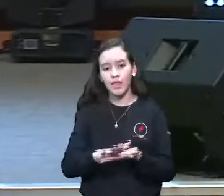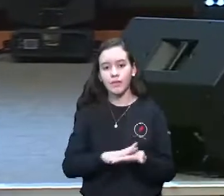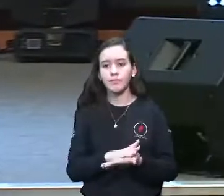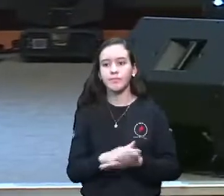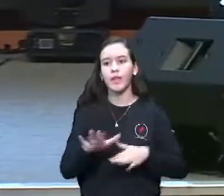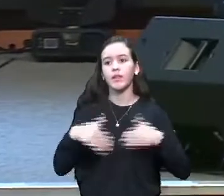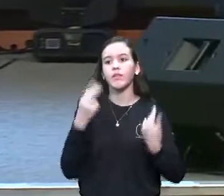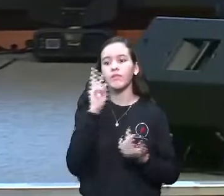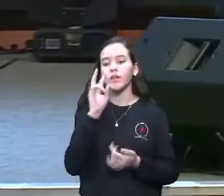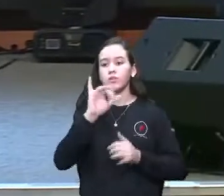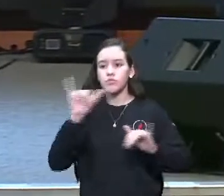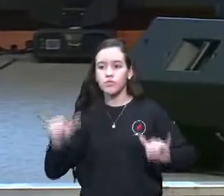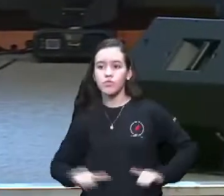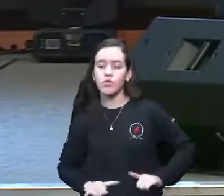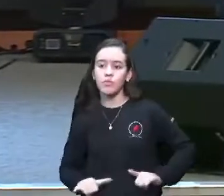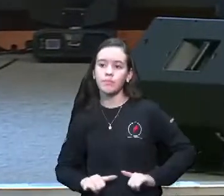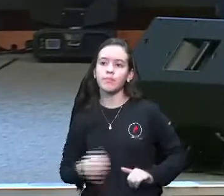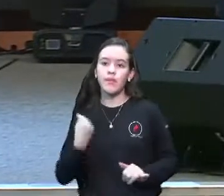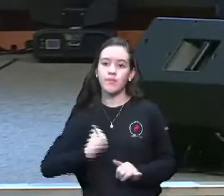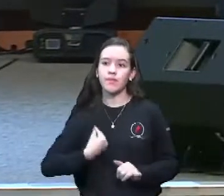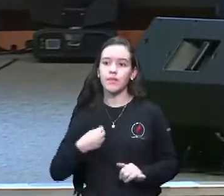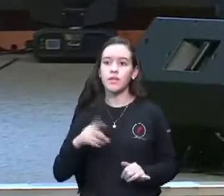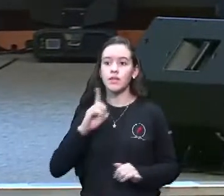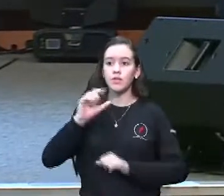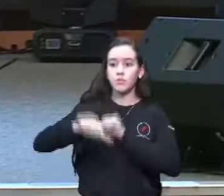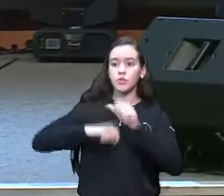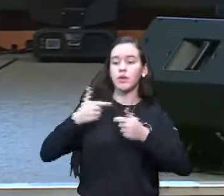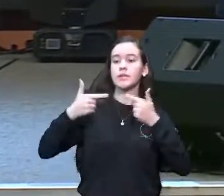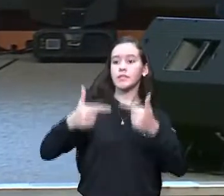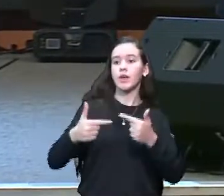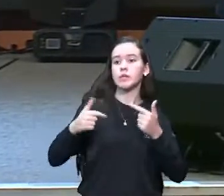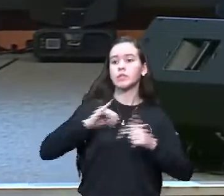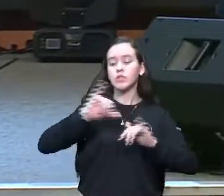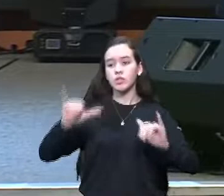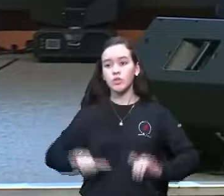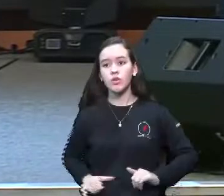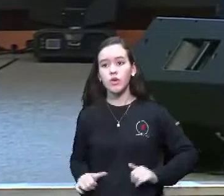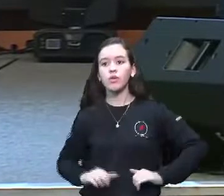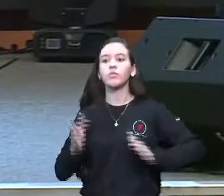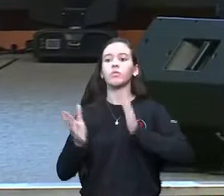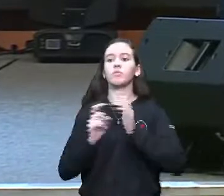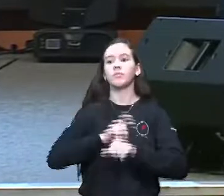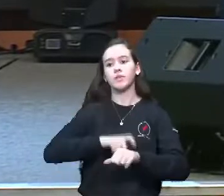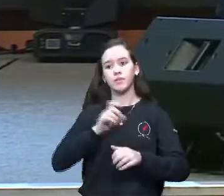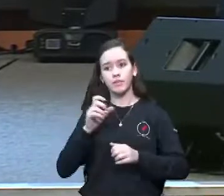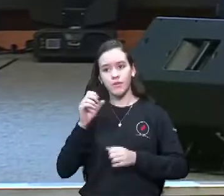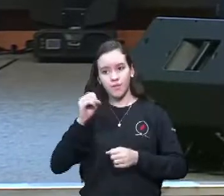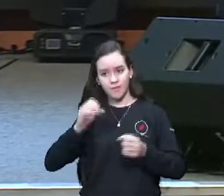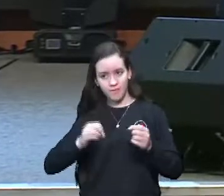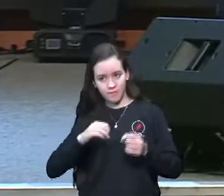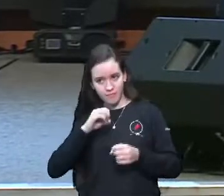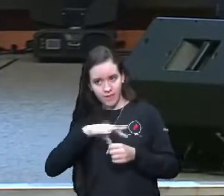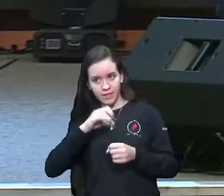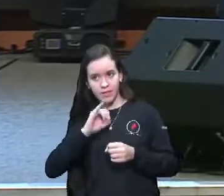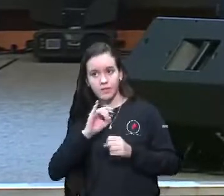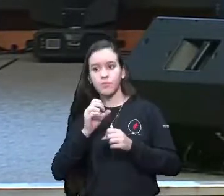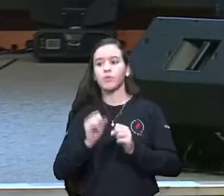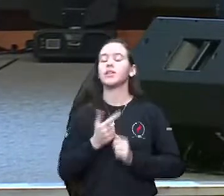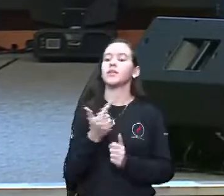para a vida de Jó, Deus mudou a sorte de Jó na hora da oferta. Se não tivesse poder a